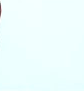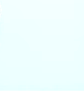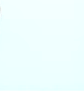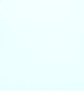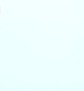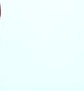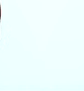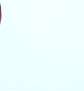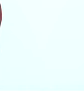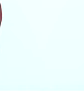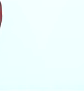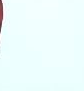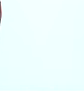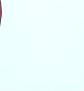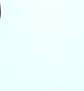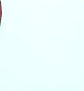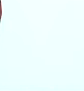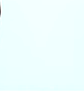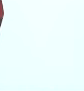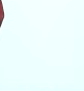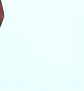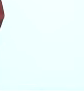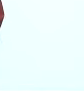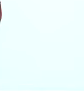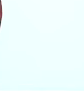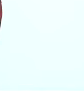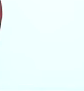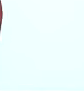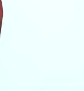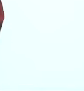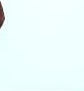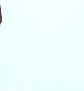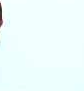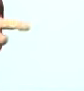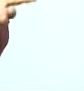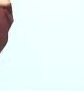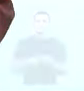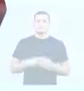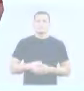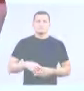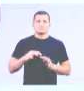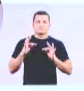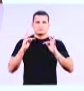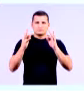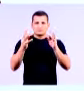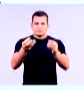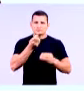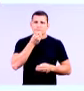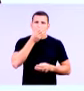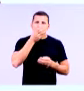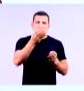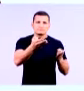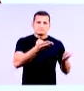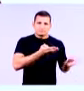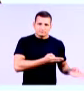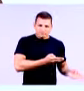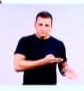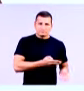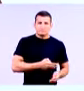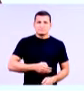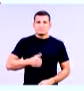nossos tutores da capital e do interior do estado. Sejam todos bem-vindos à aula inaugural